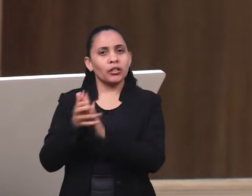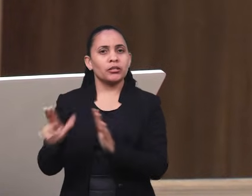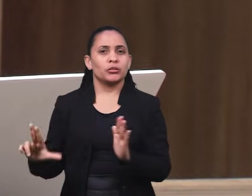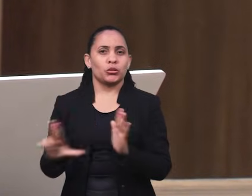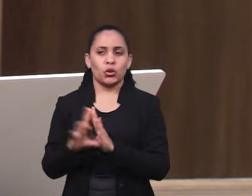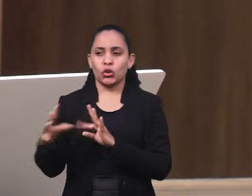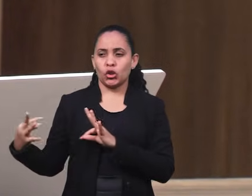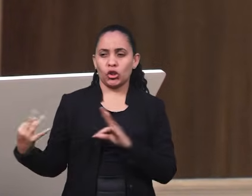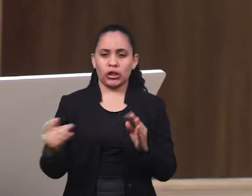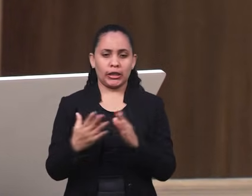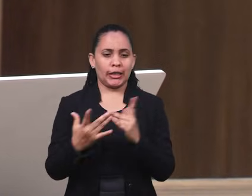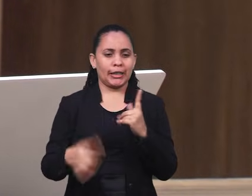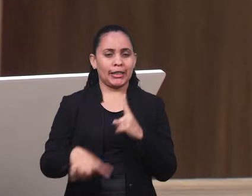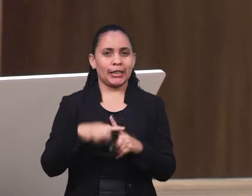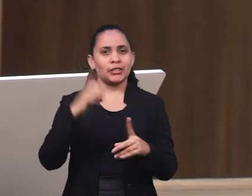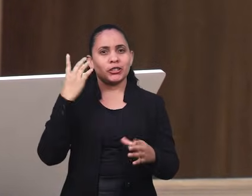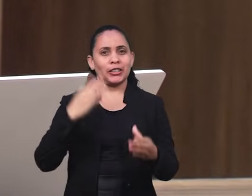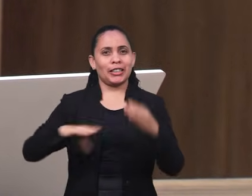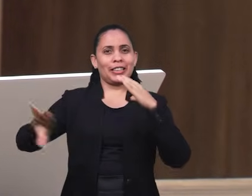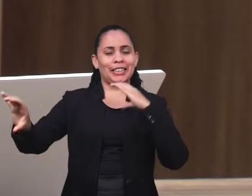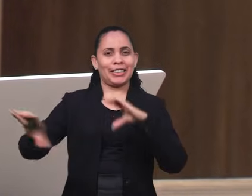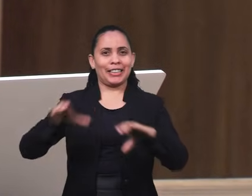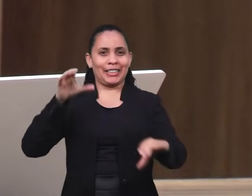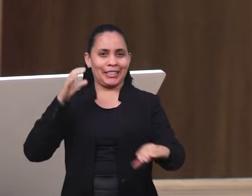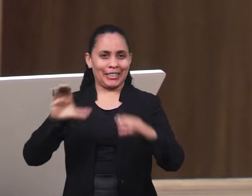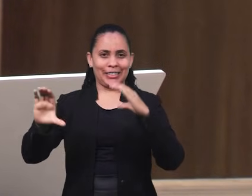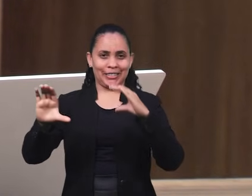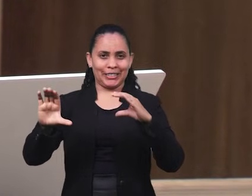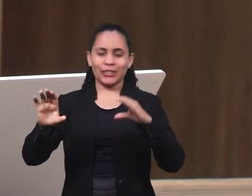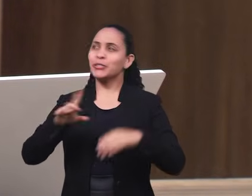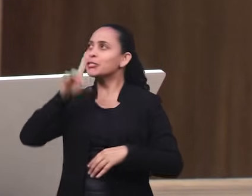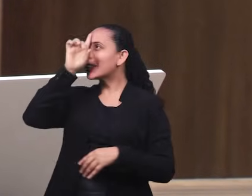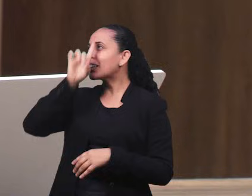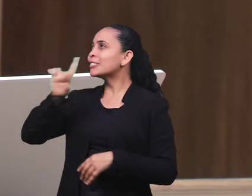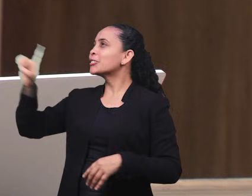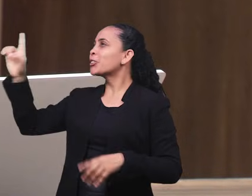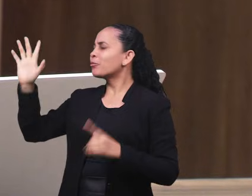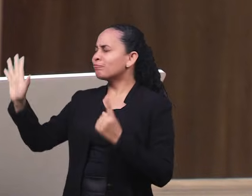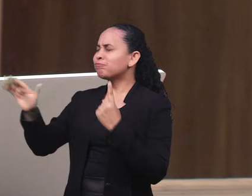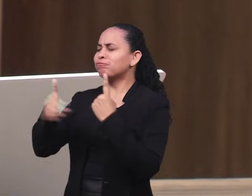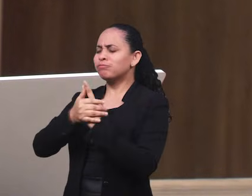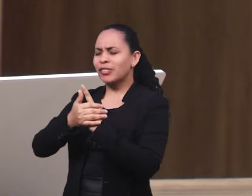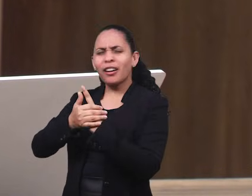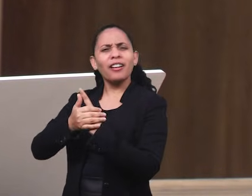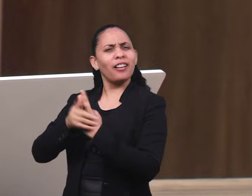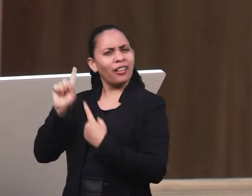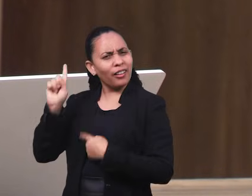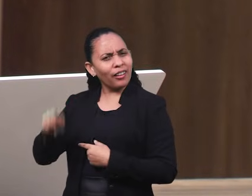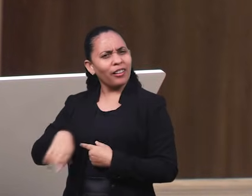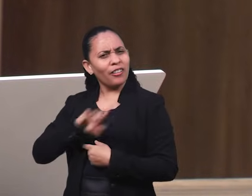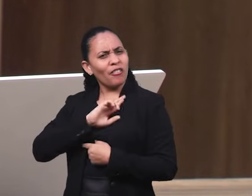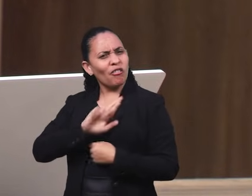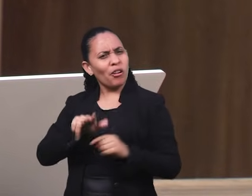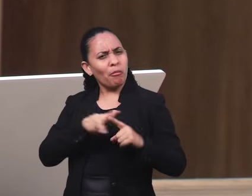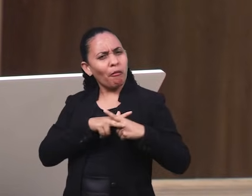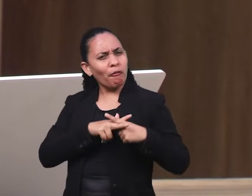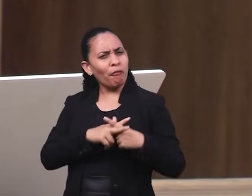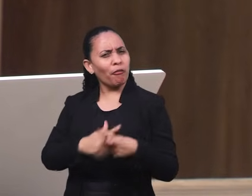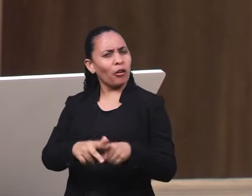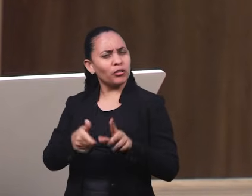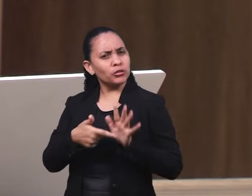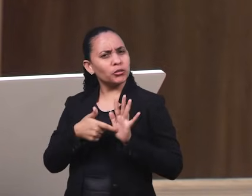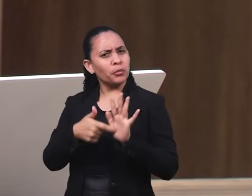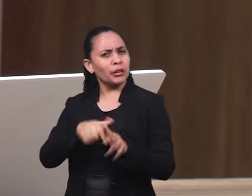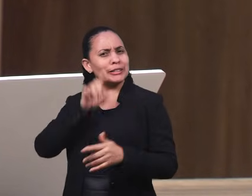cântico, até hoje todas as igrejas evangélicas cantam esse Castelo Forte é nosso Deus, é um hino da reforma, e é o hino que